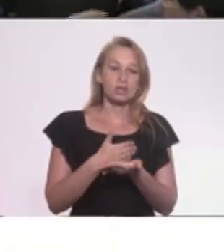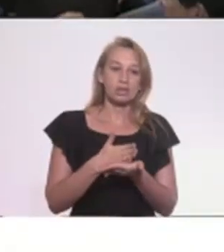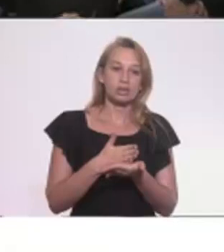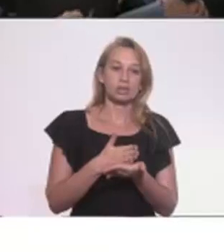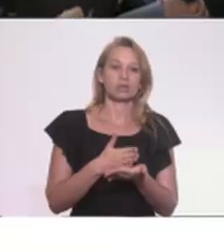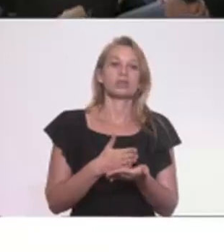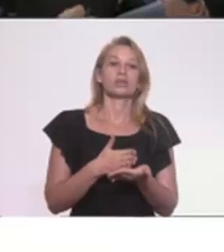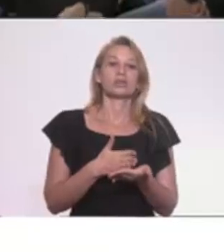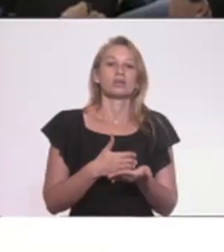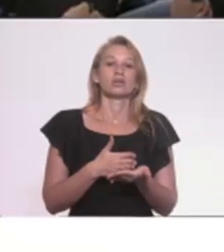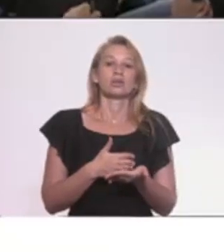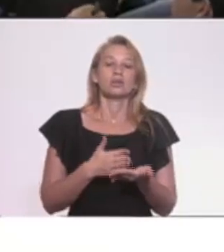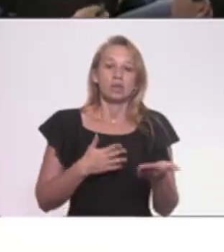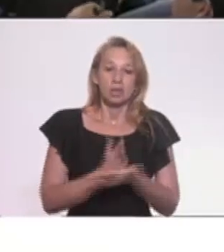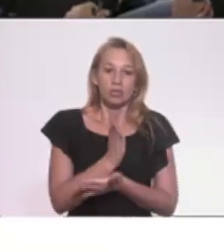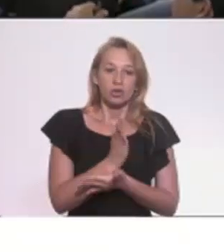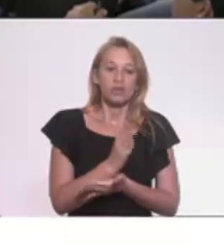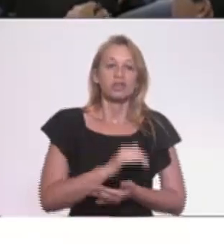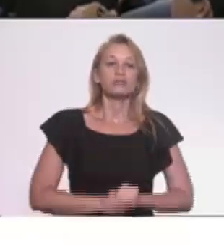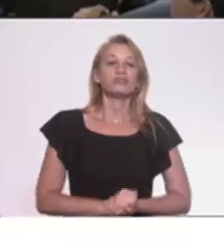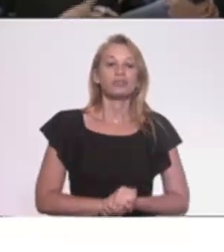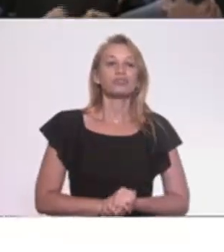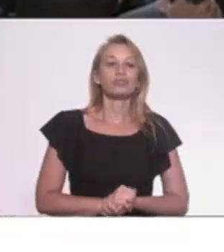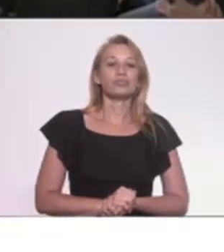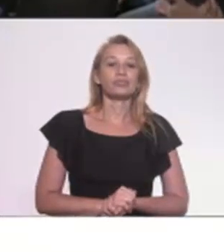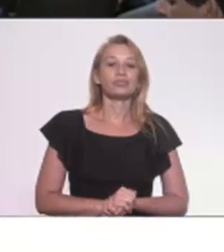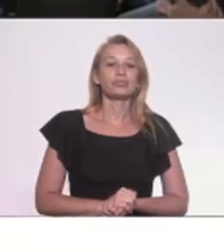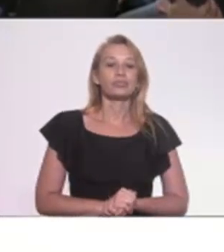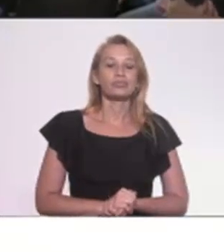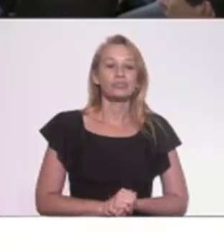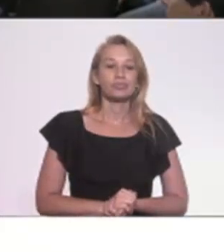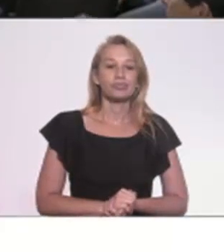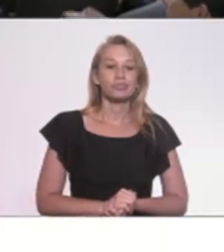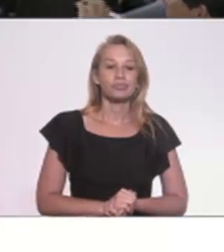estão. Aprovado.